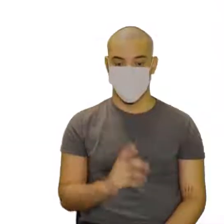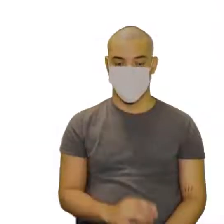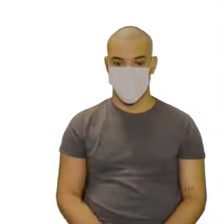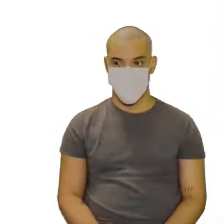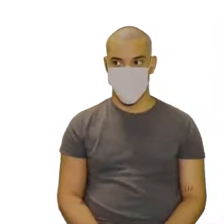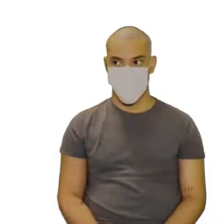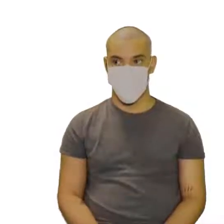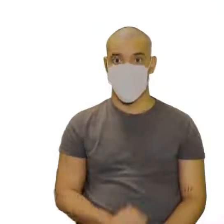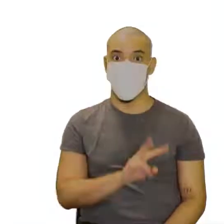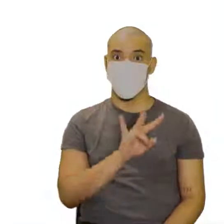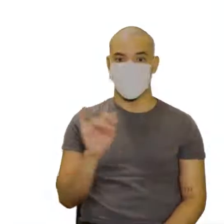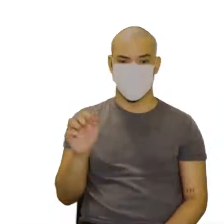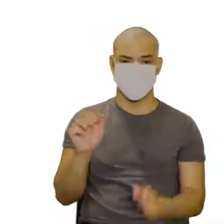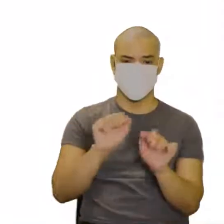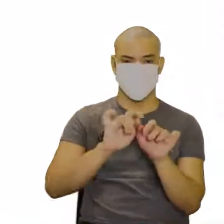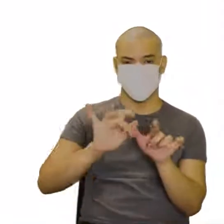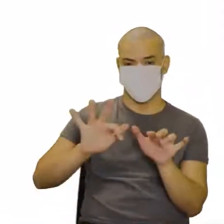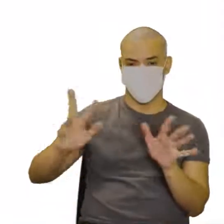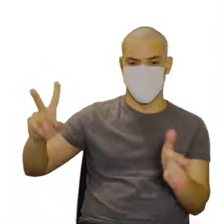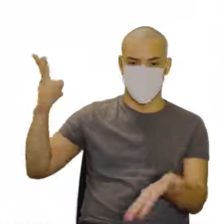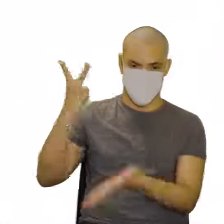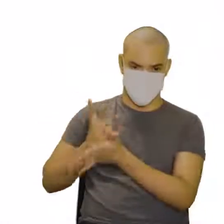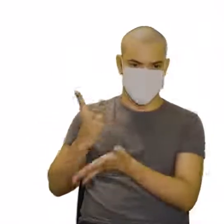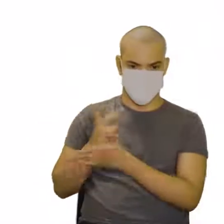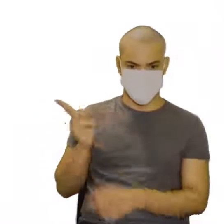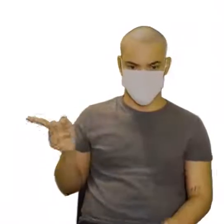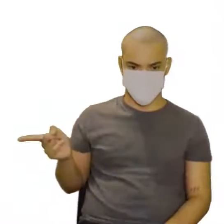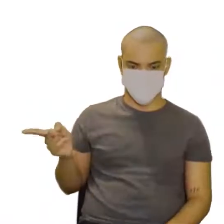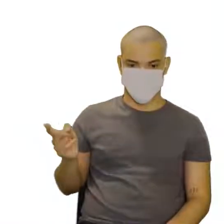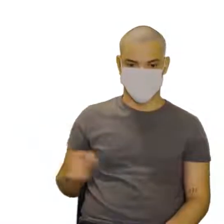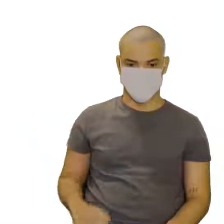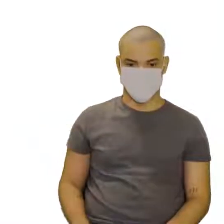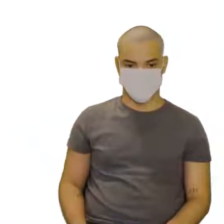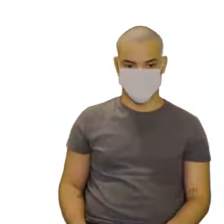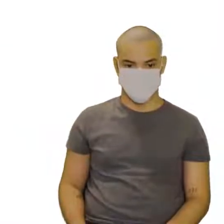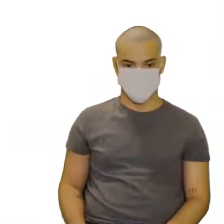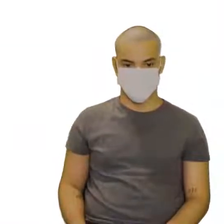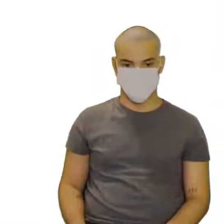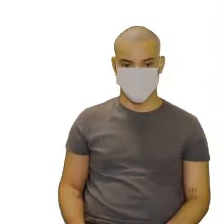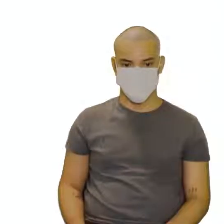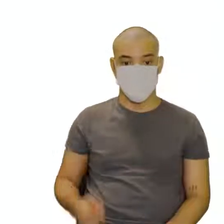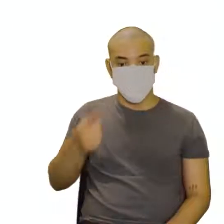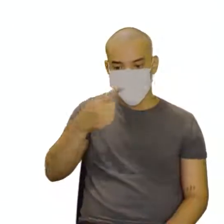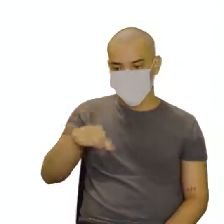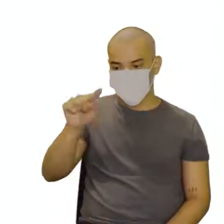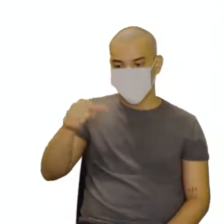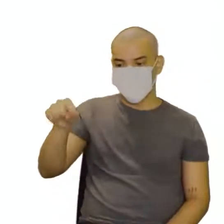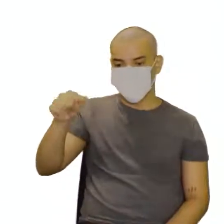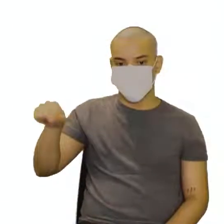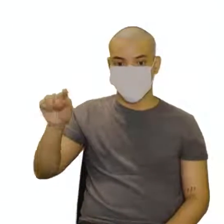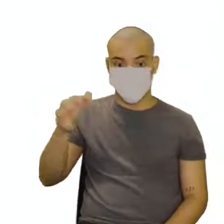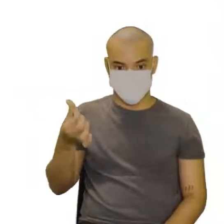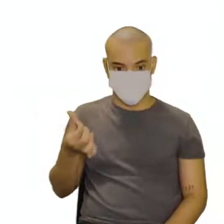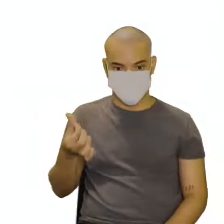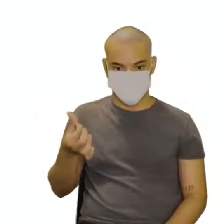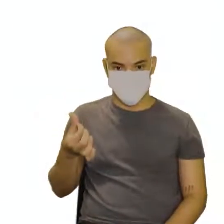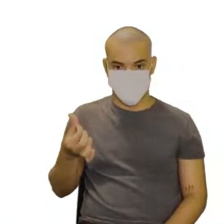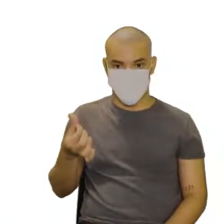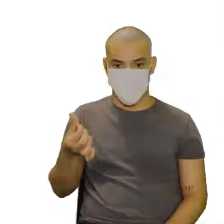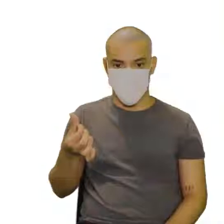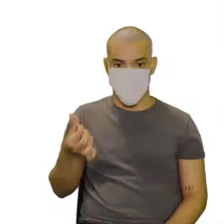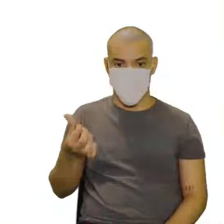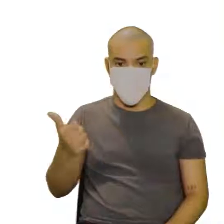Você não vai escrever esse valor toda vez. Então, aqui, o que você vai fazer? Você vai, ó, 1, 2, 3, 4, 5, 6. Você